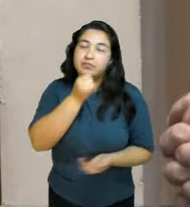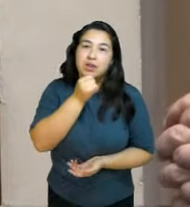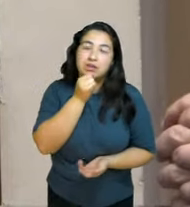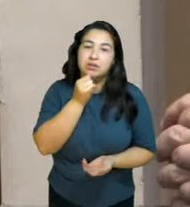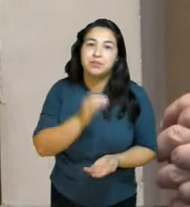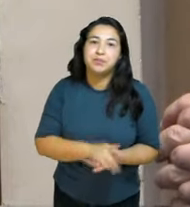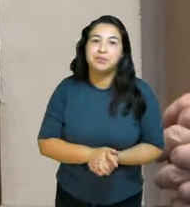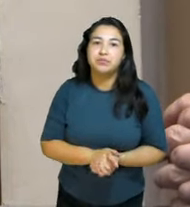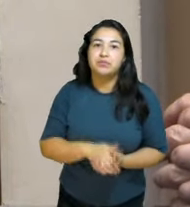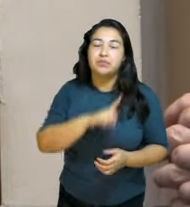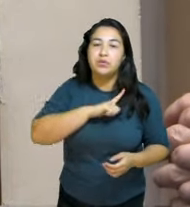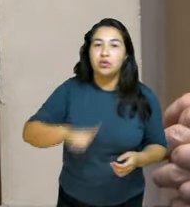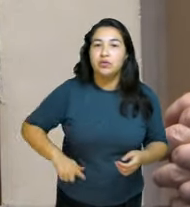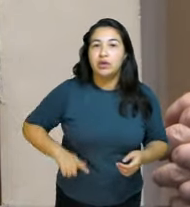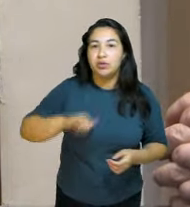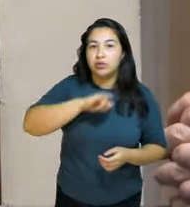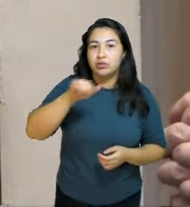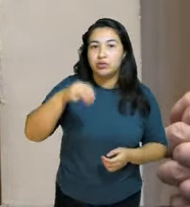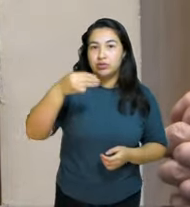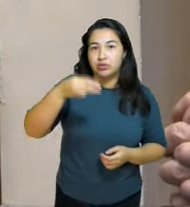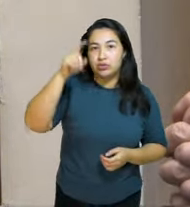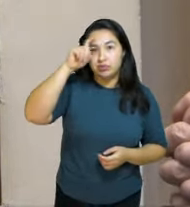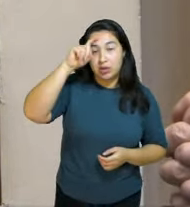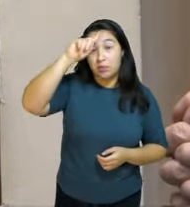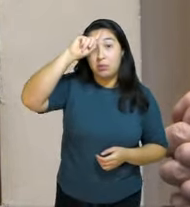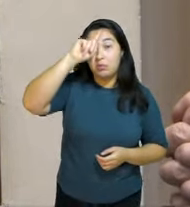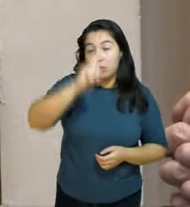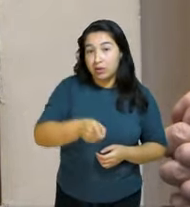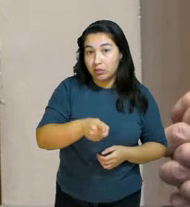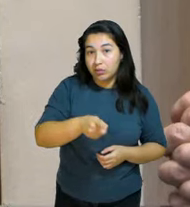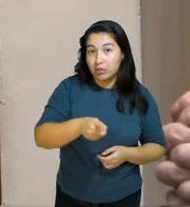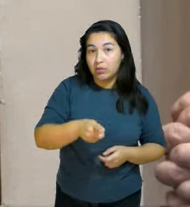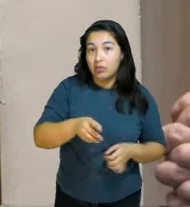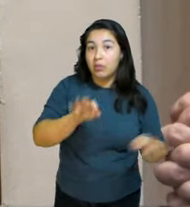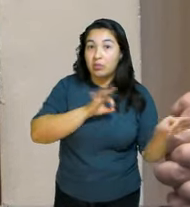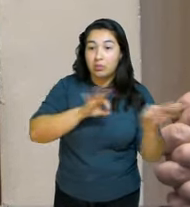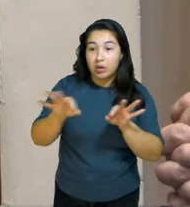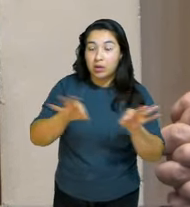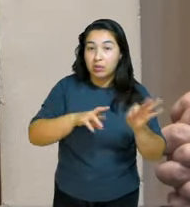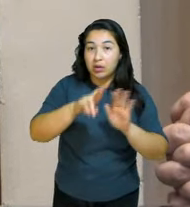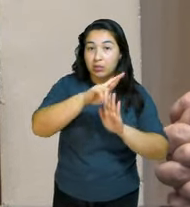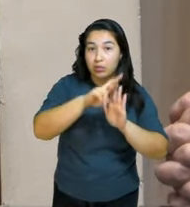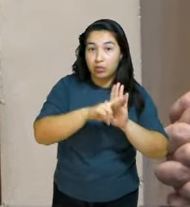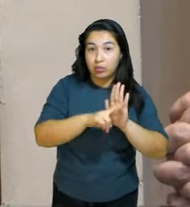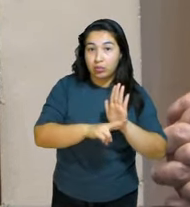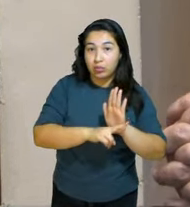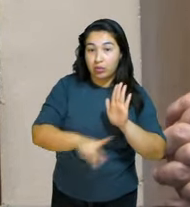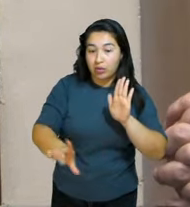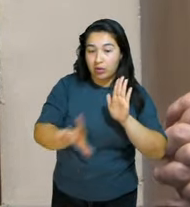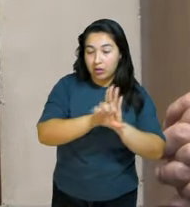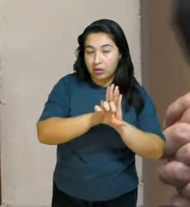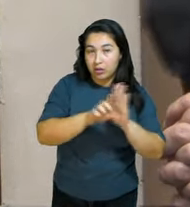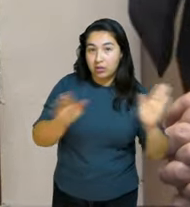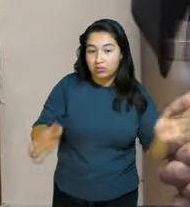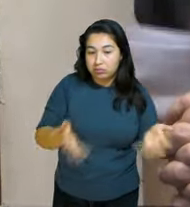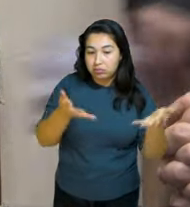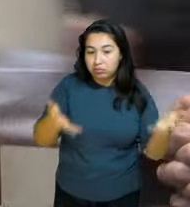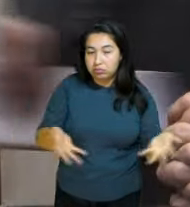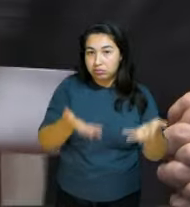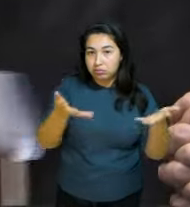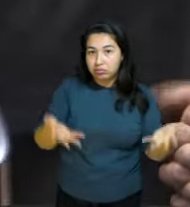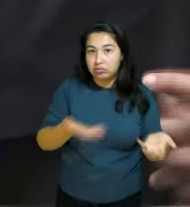nosso governador Jorginho determinou que fizéssemos uma regulamentação da lei de incentivo do esporte.